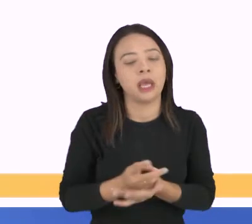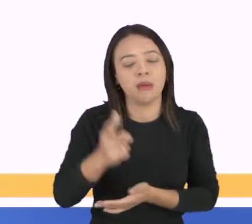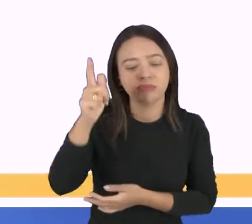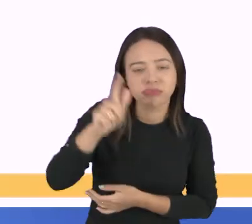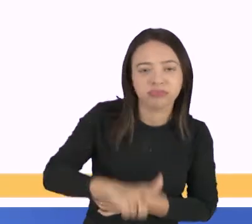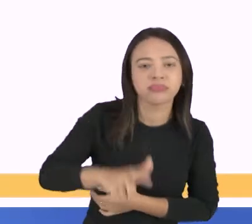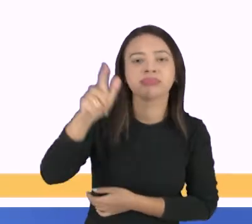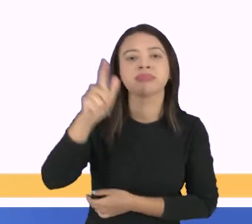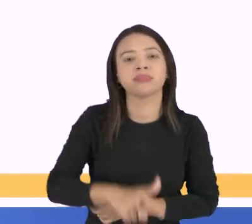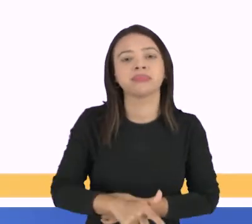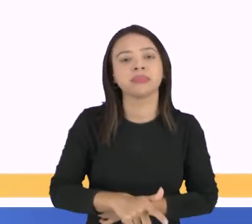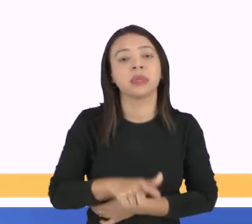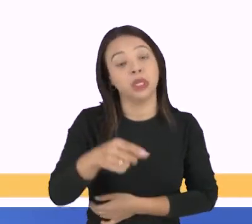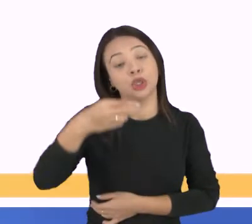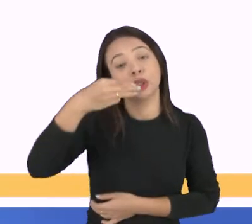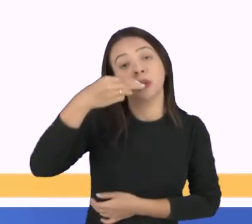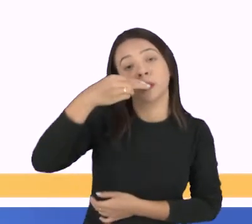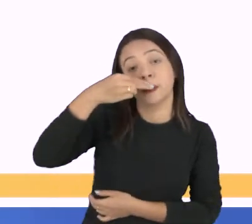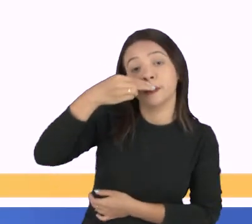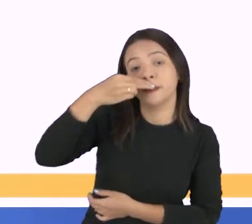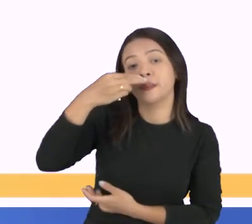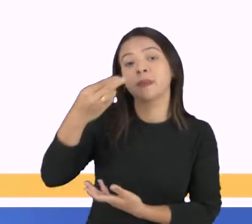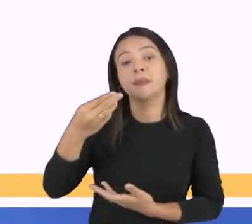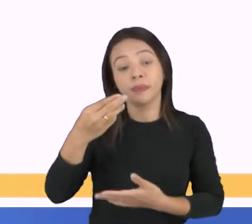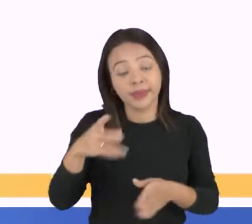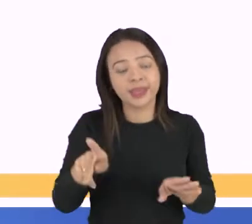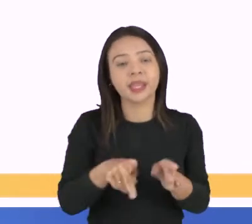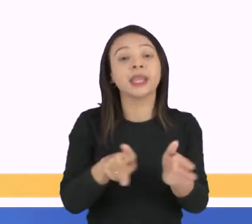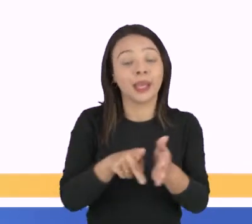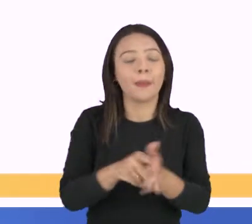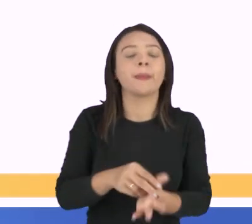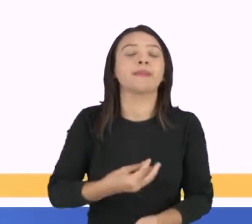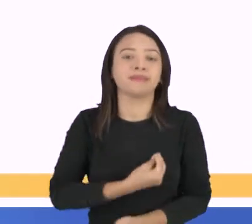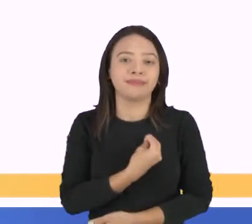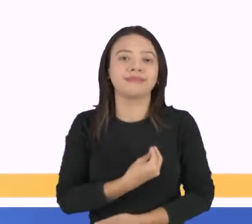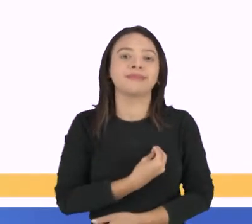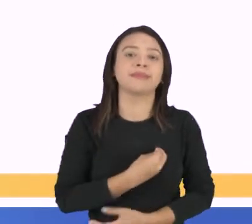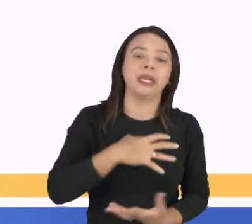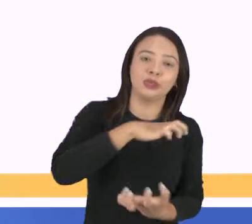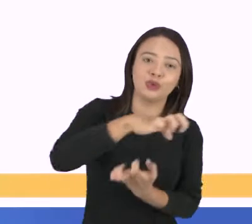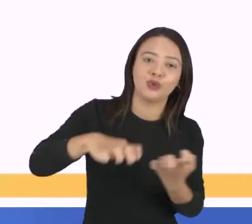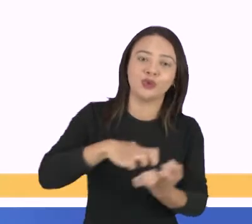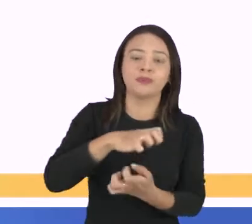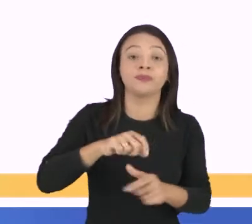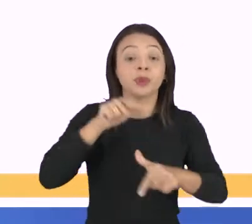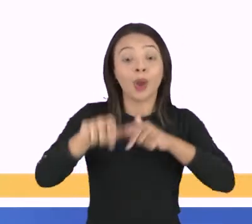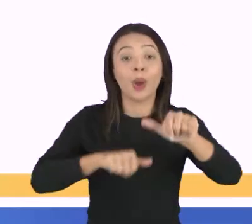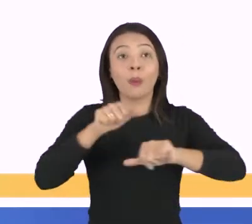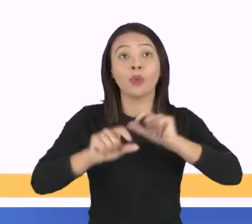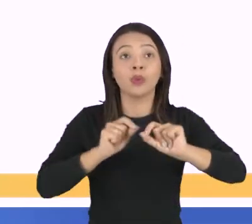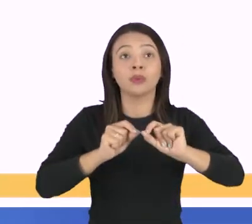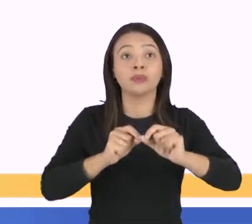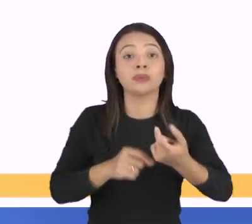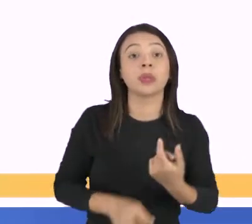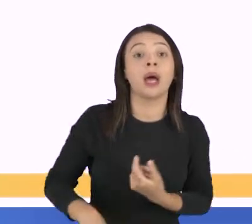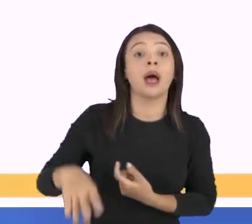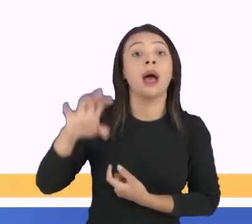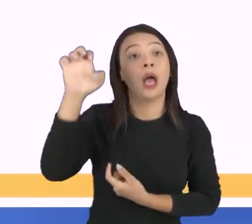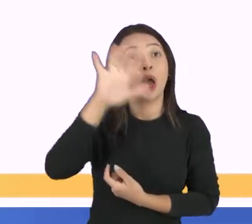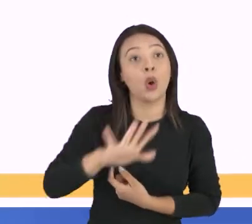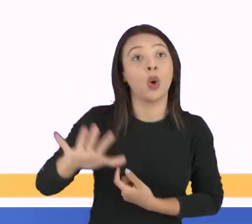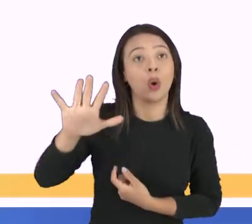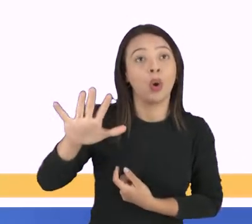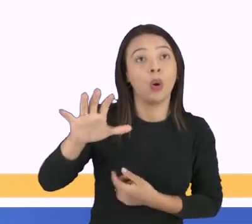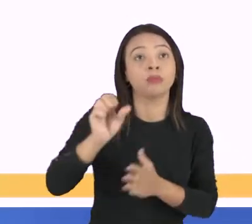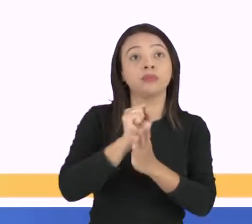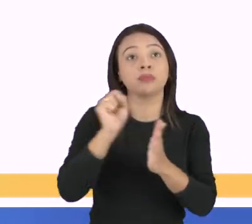parte dessa vivência da Revolução Industrial. Então, o que mudou no trabalho? A Europa da segunda metade